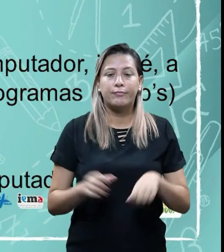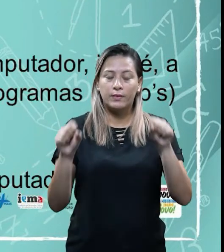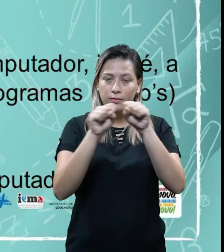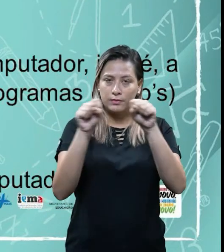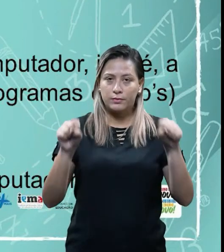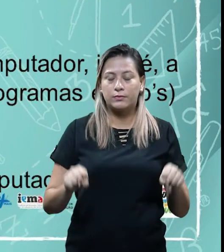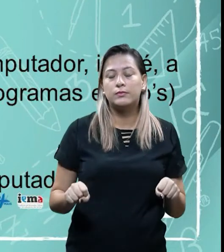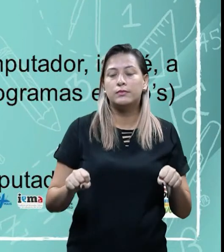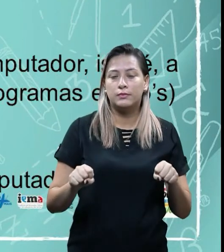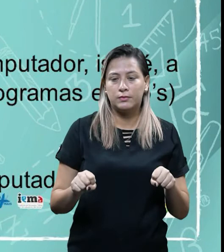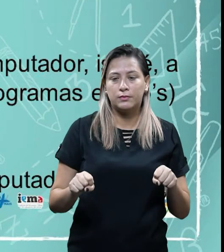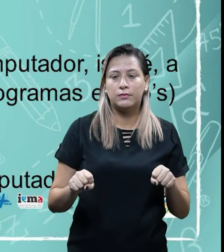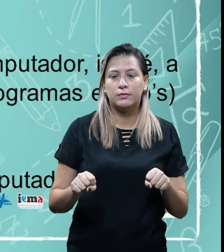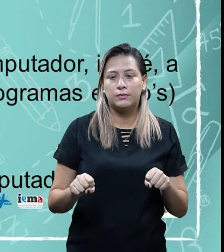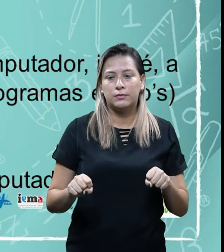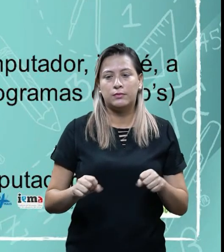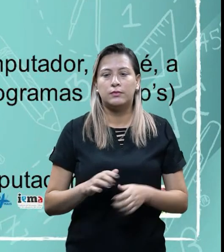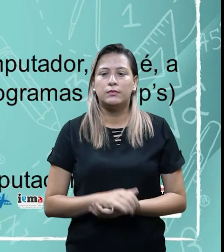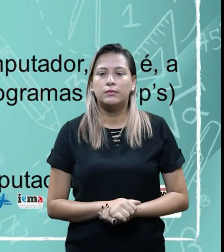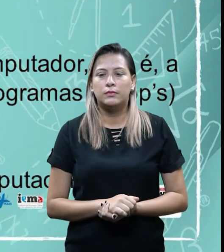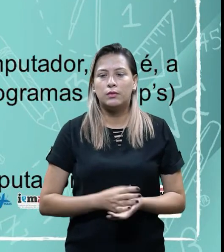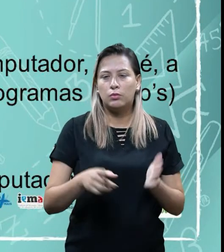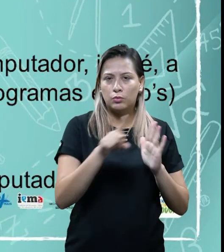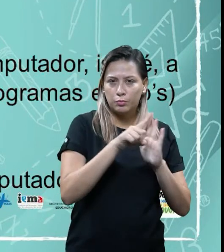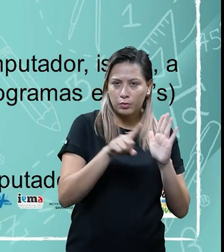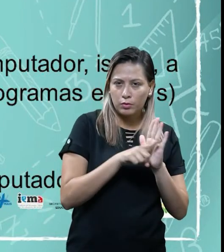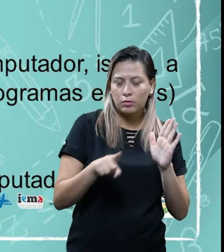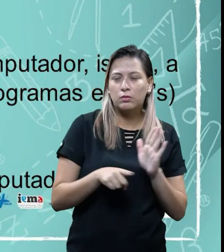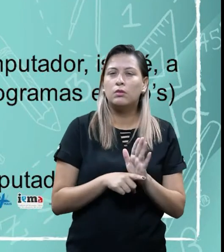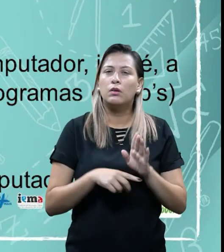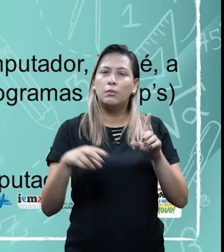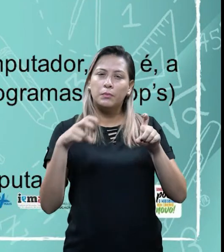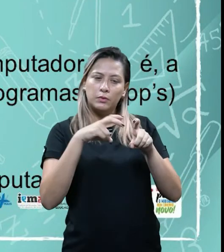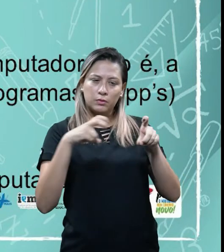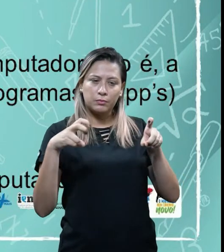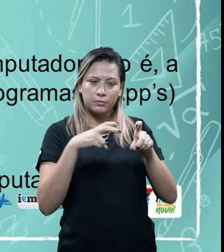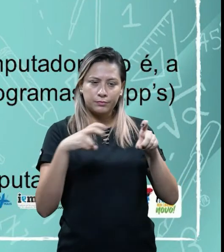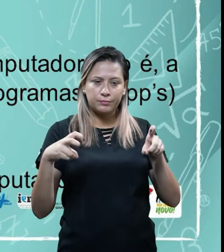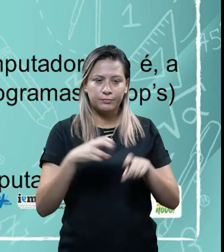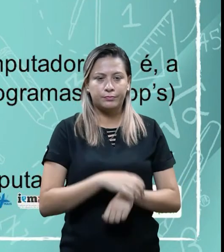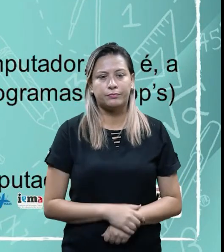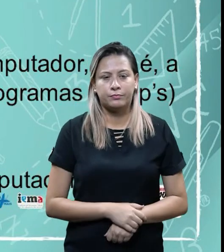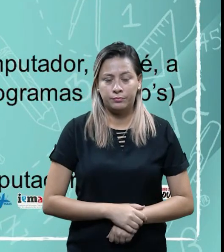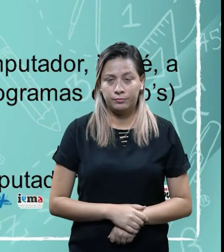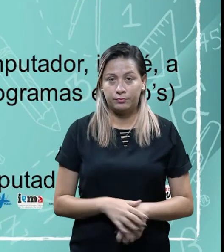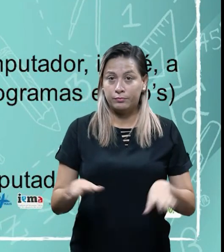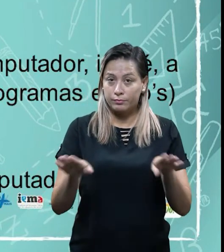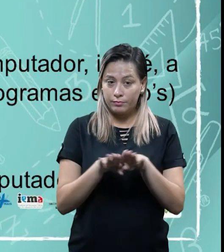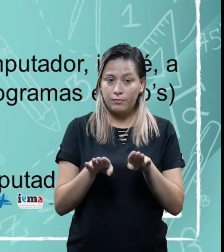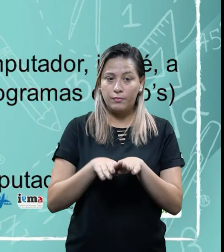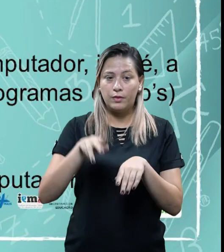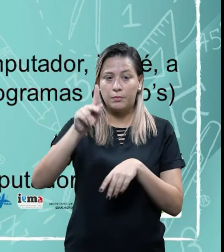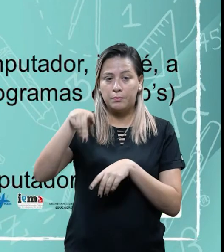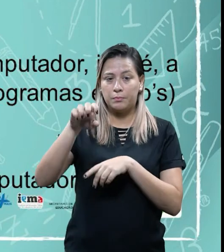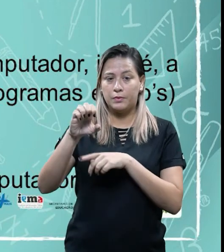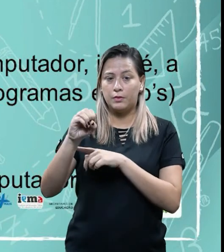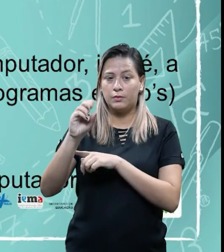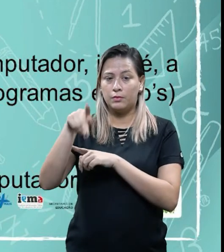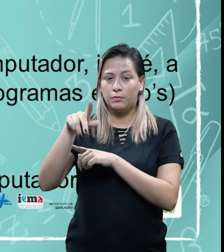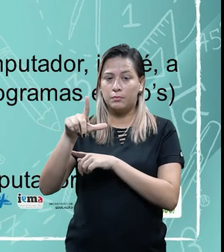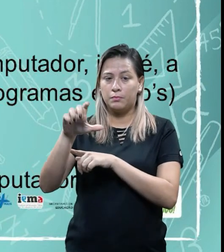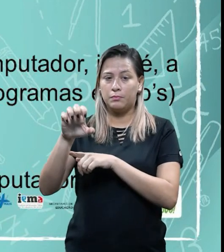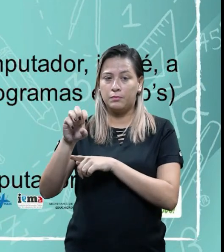operacional, os programas, os aplicativos. E nós temos também peopleware, que são